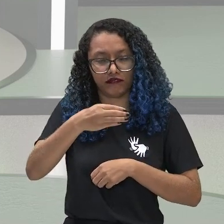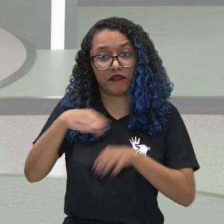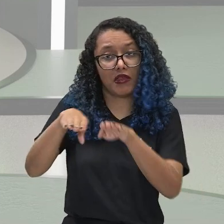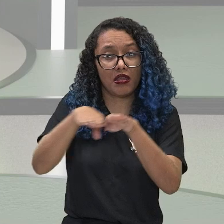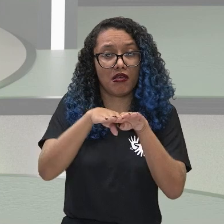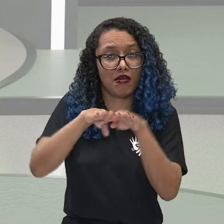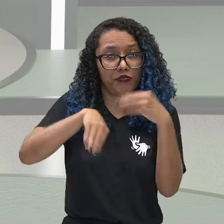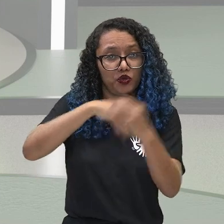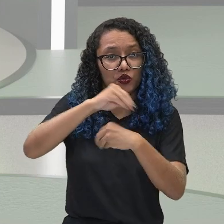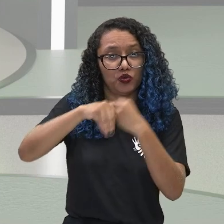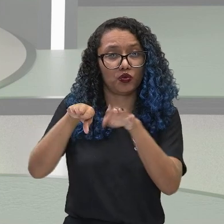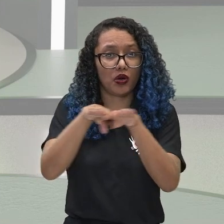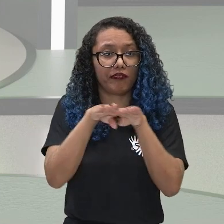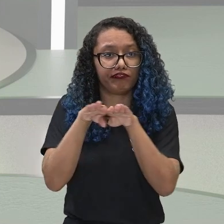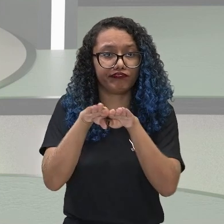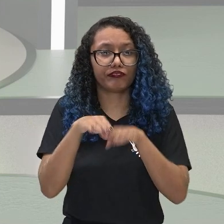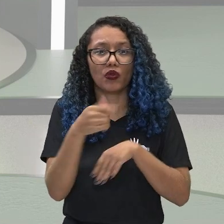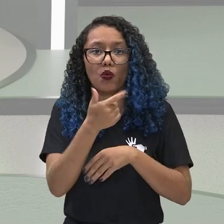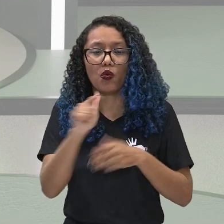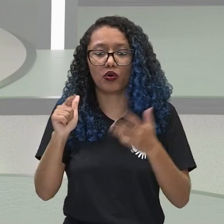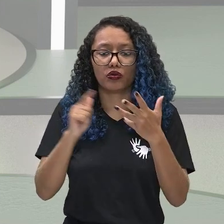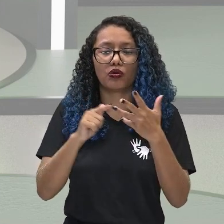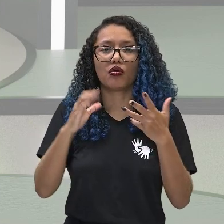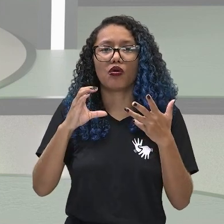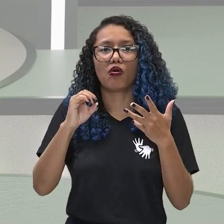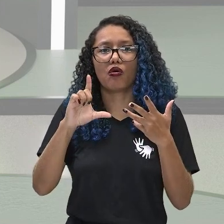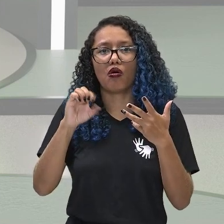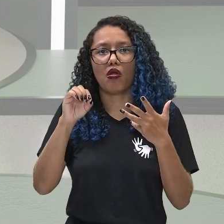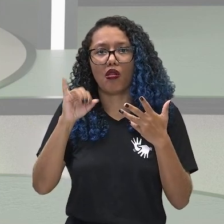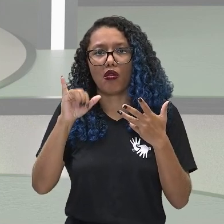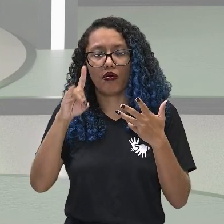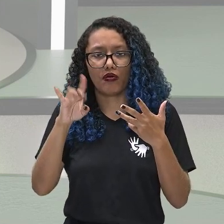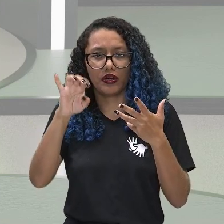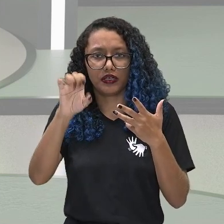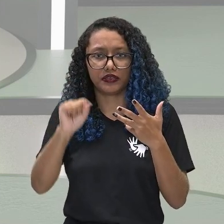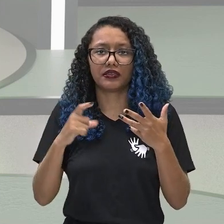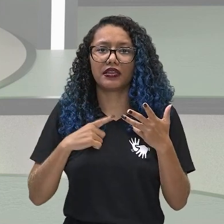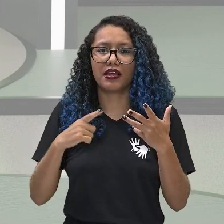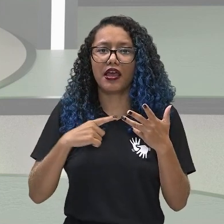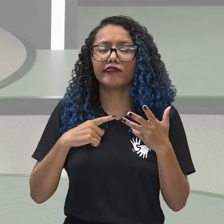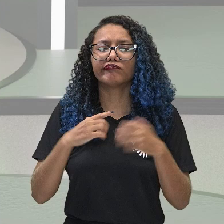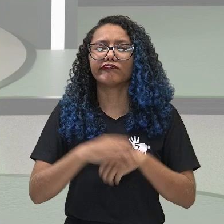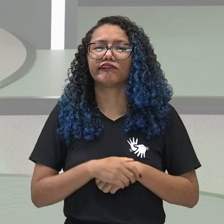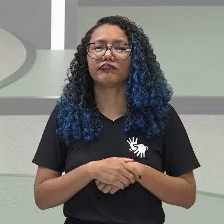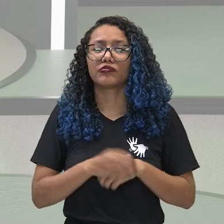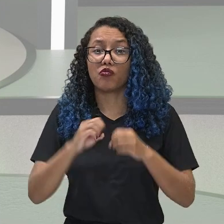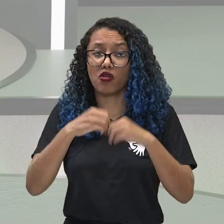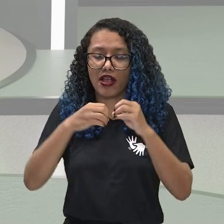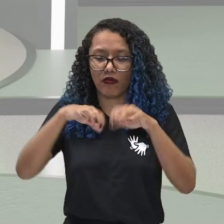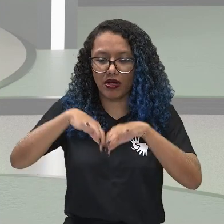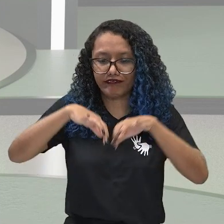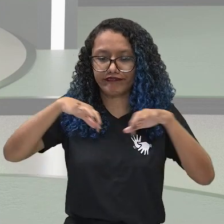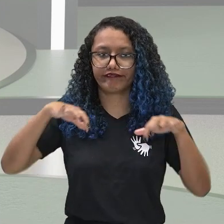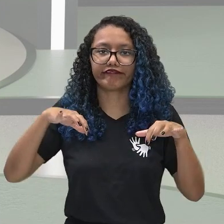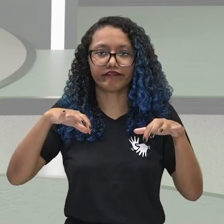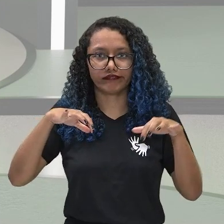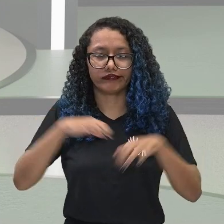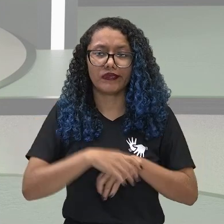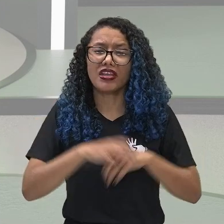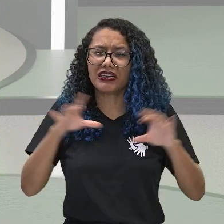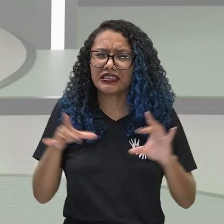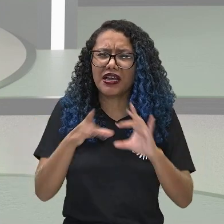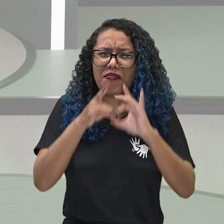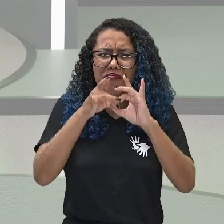Colóides são misturas que possuem partículas dispersas em um meio dispersante. Não se